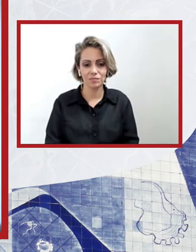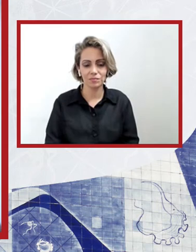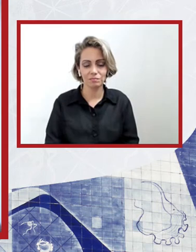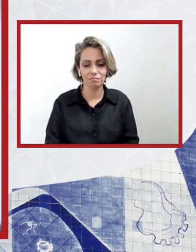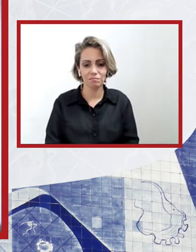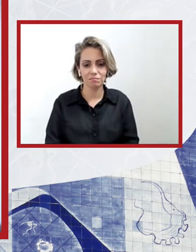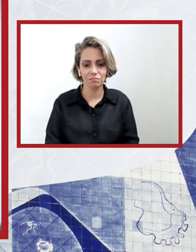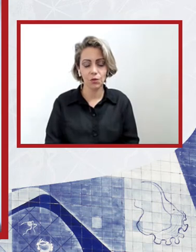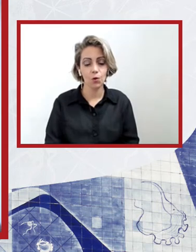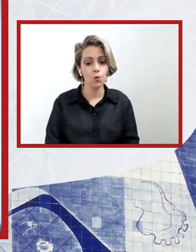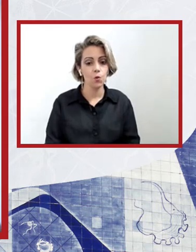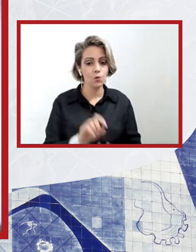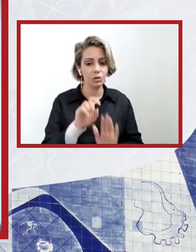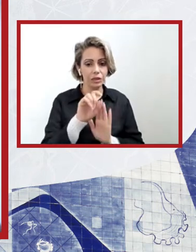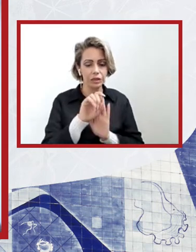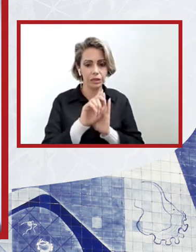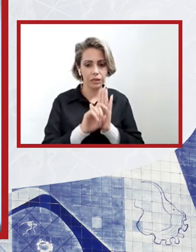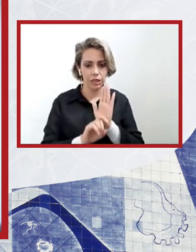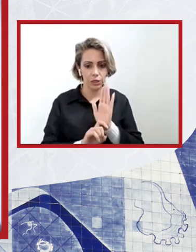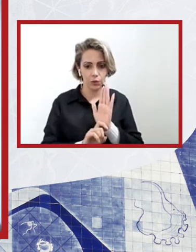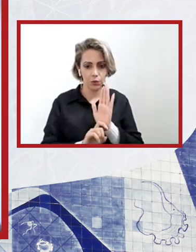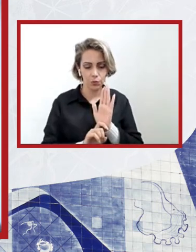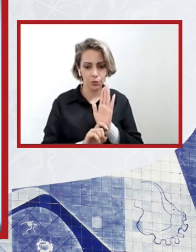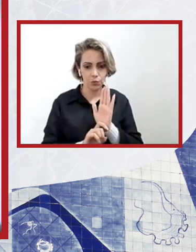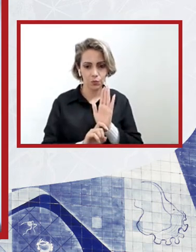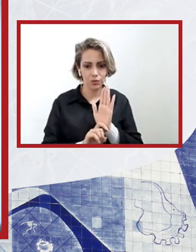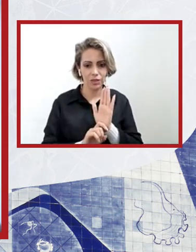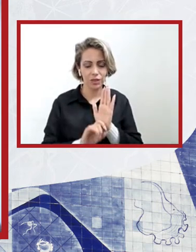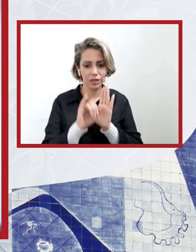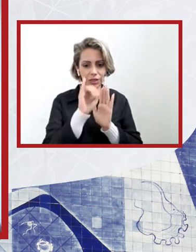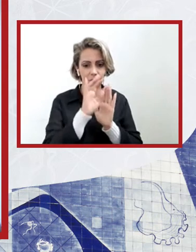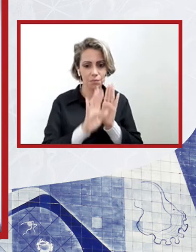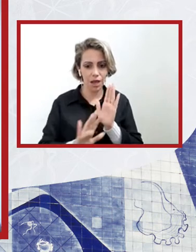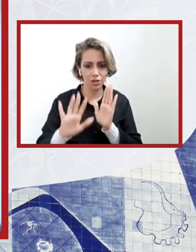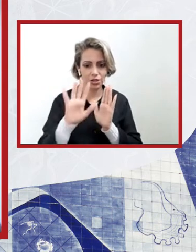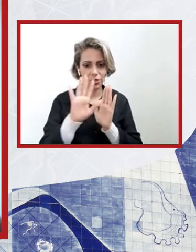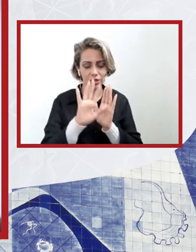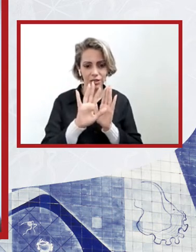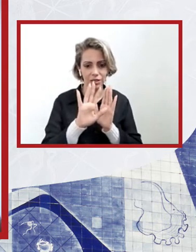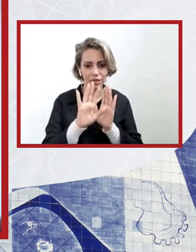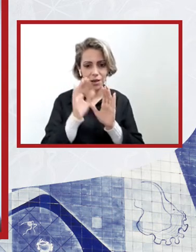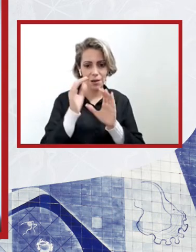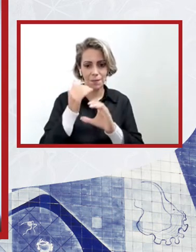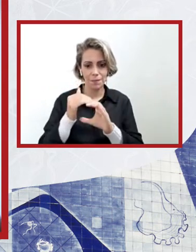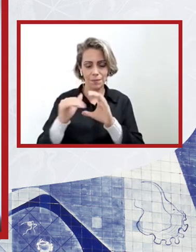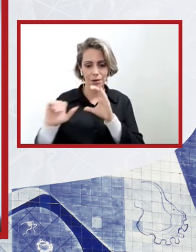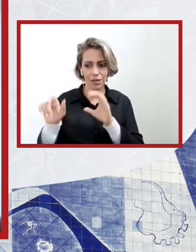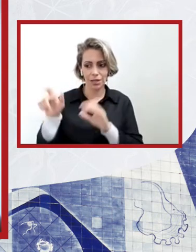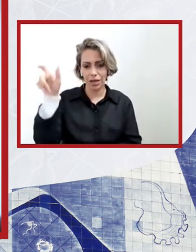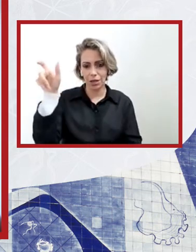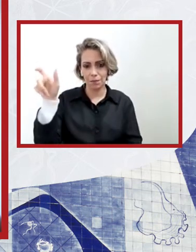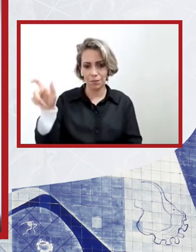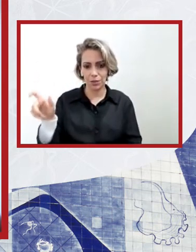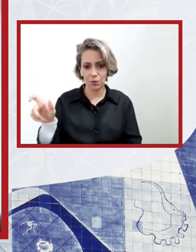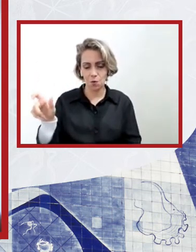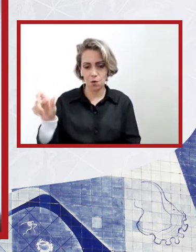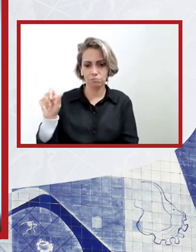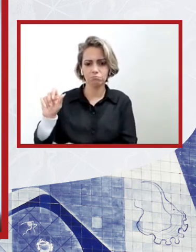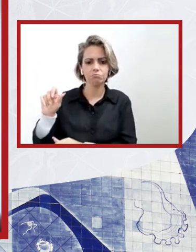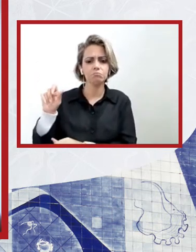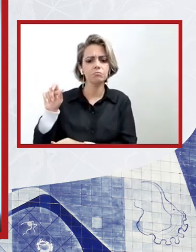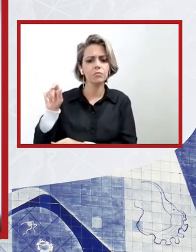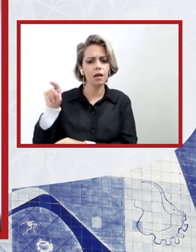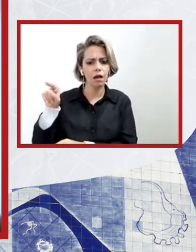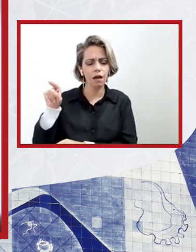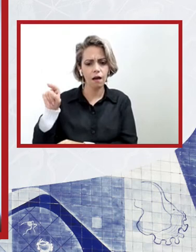um texto que está no formato imagem para que alguém possa converter esse texto para